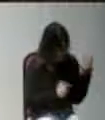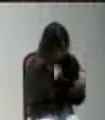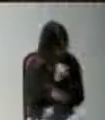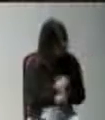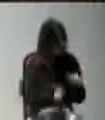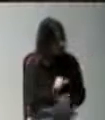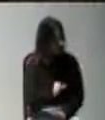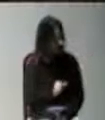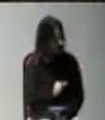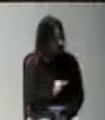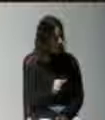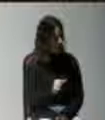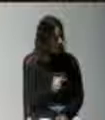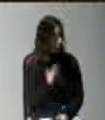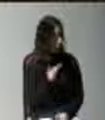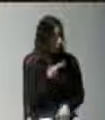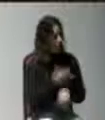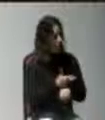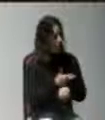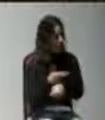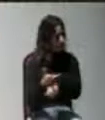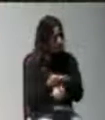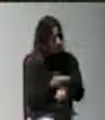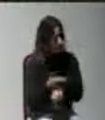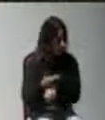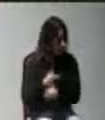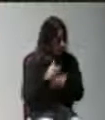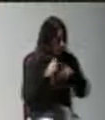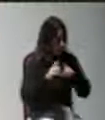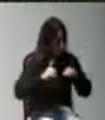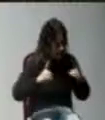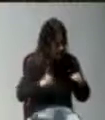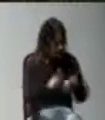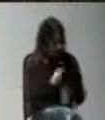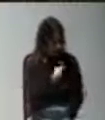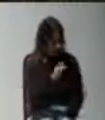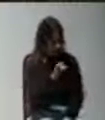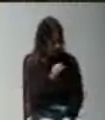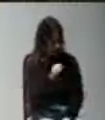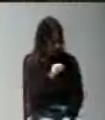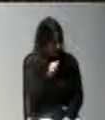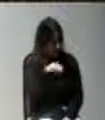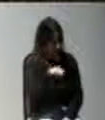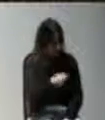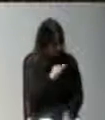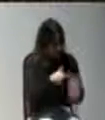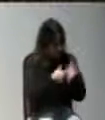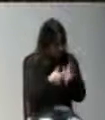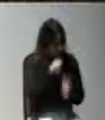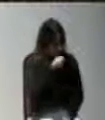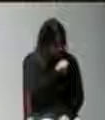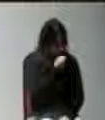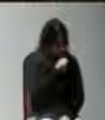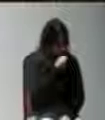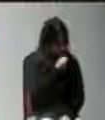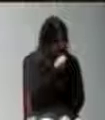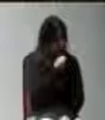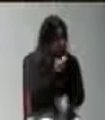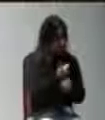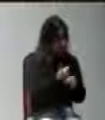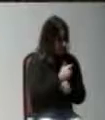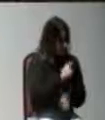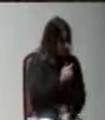do deserto do Atacama, nos traz depoimentos de arqueólogos, astrônomos e, sobretudo, de mulheres que buscam